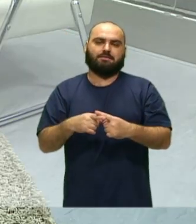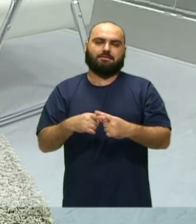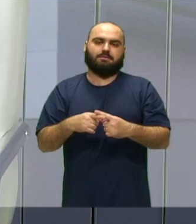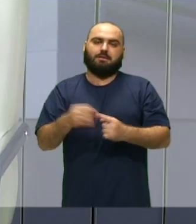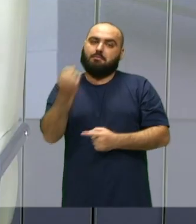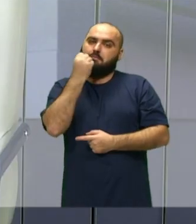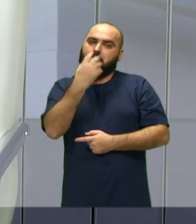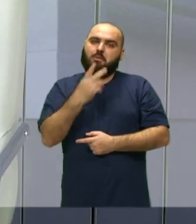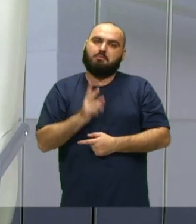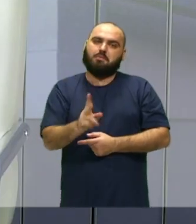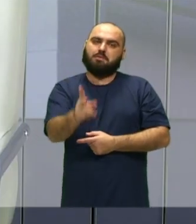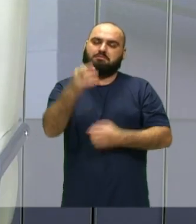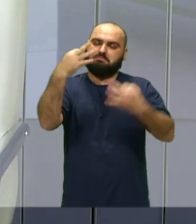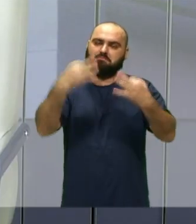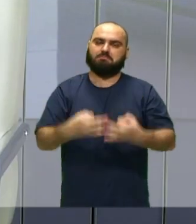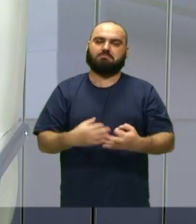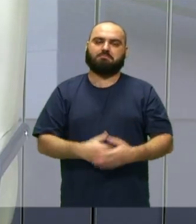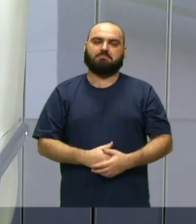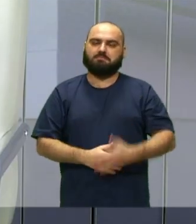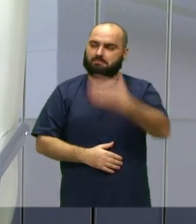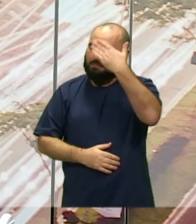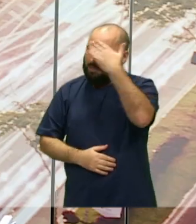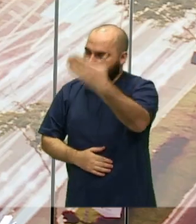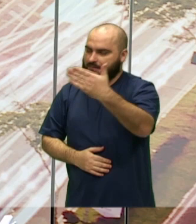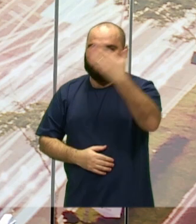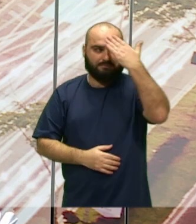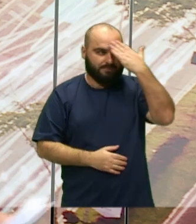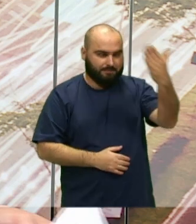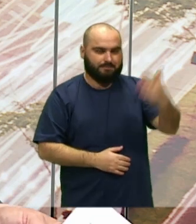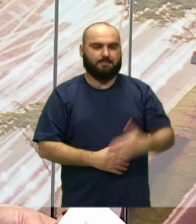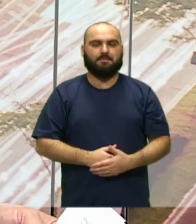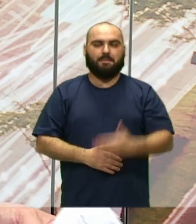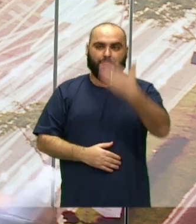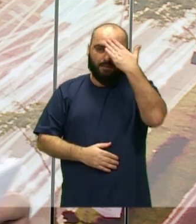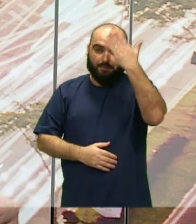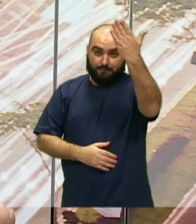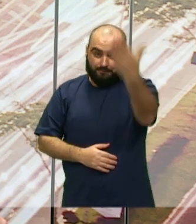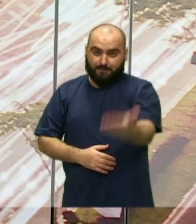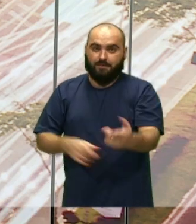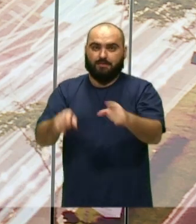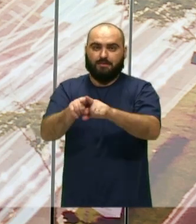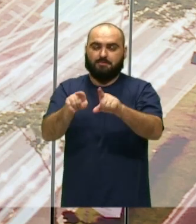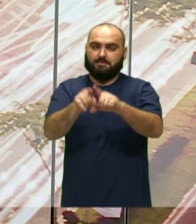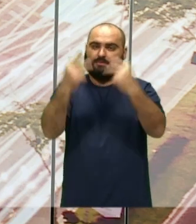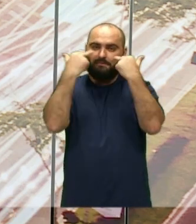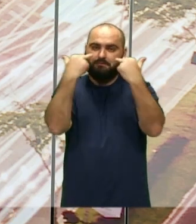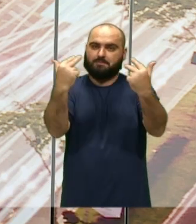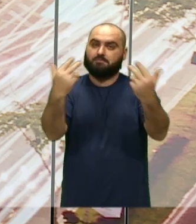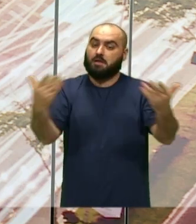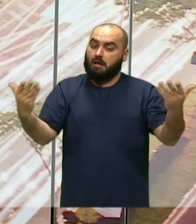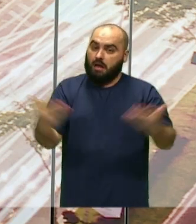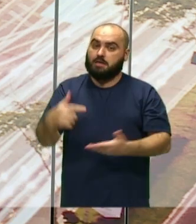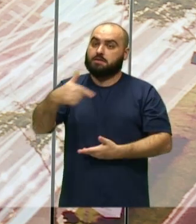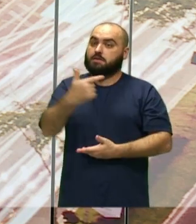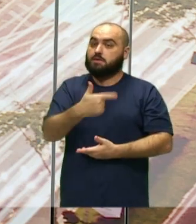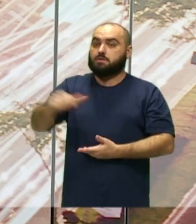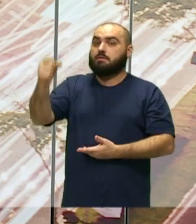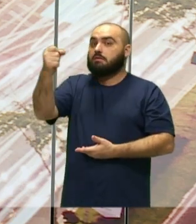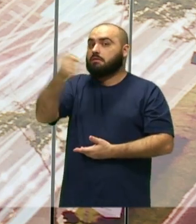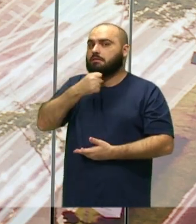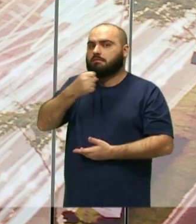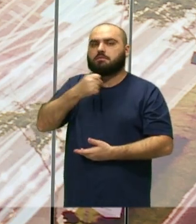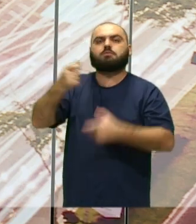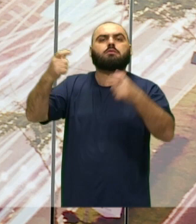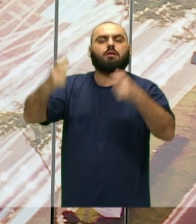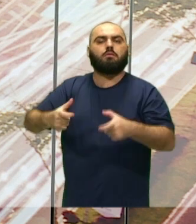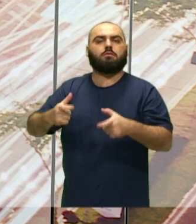que funciona e isso é bom para todo mundo. Muito obrigada. Obrigado a você também que nos acompanhou. Lembrando que esta e outras entrevistas